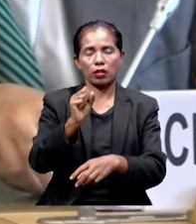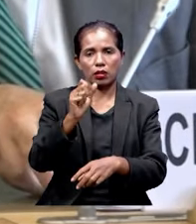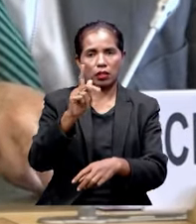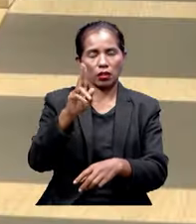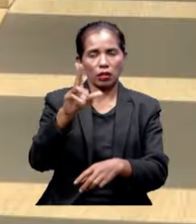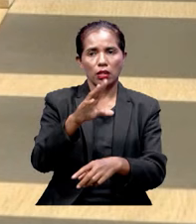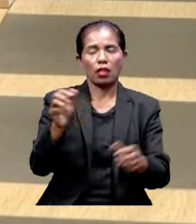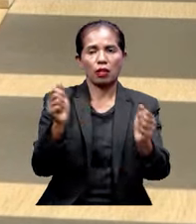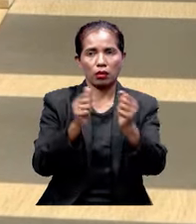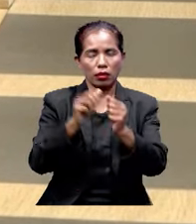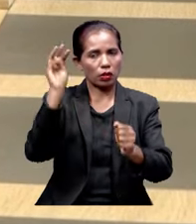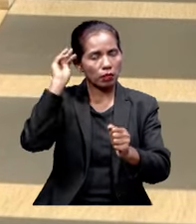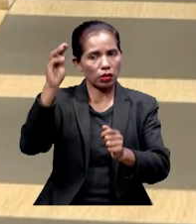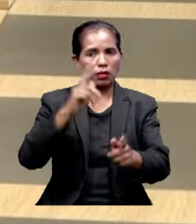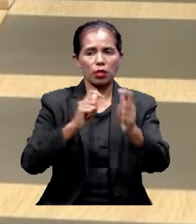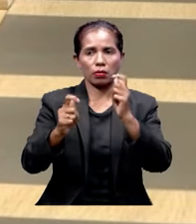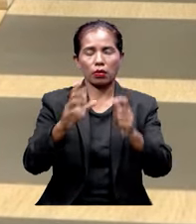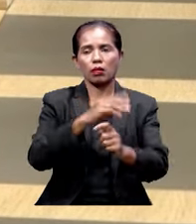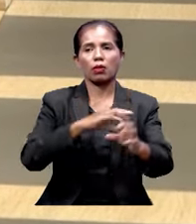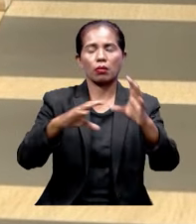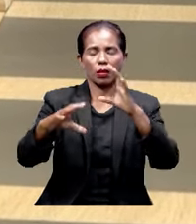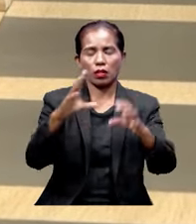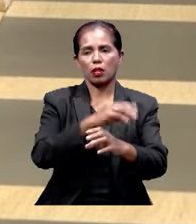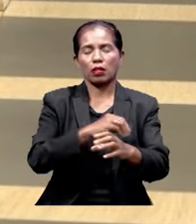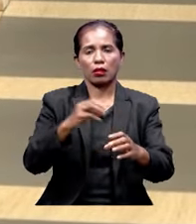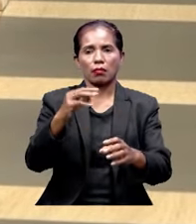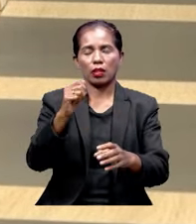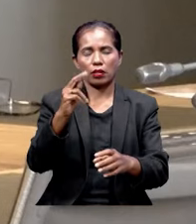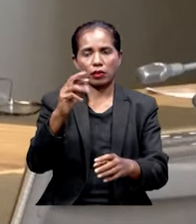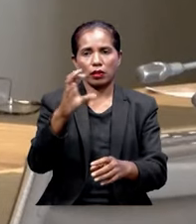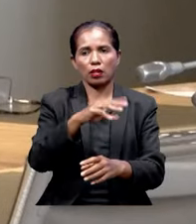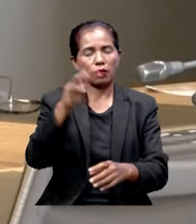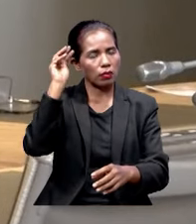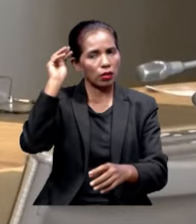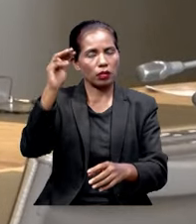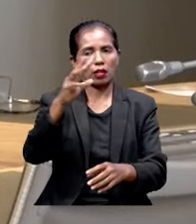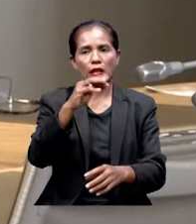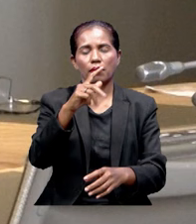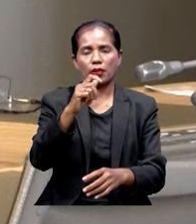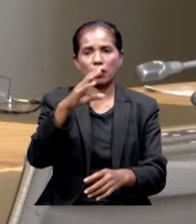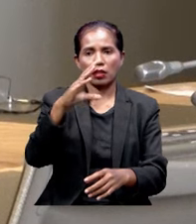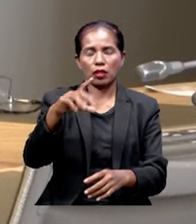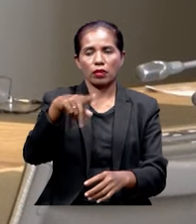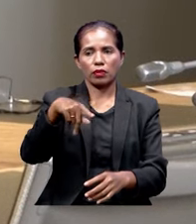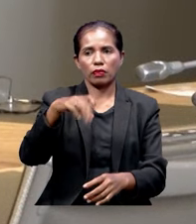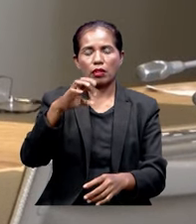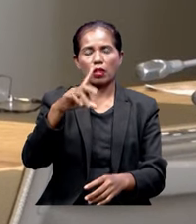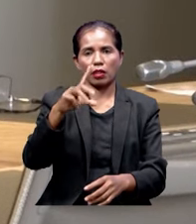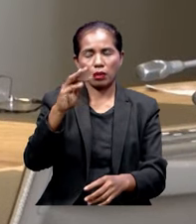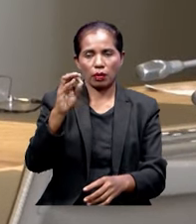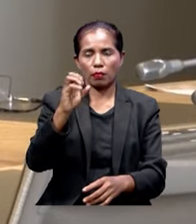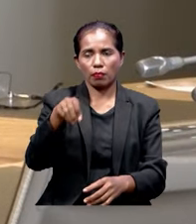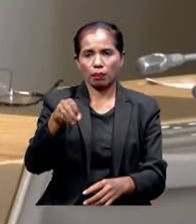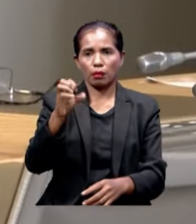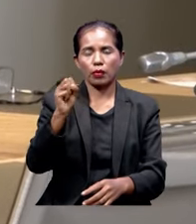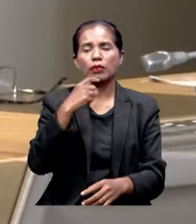Lihusi Ministro Transportes e Comunicação, Miguel Marques Manetelo, no Ministro Comércio e Indústria, Filipe Nino Pereira, Hamuto